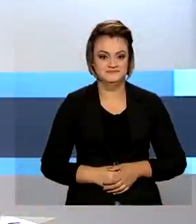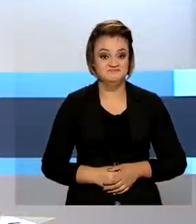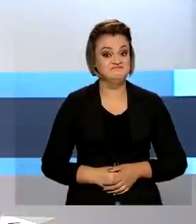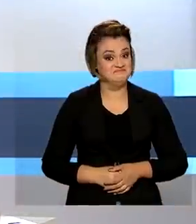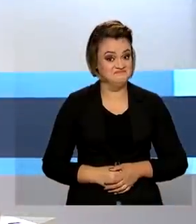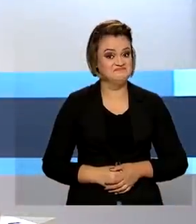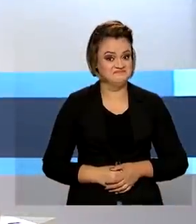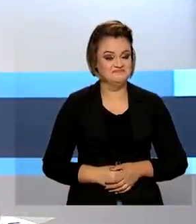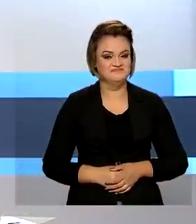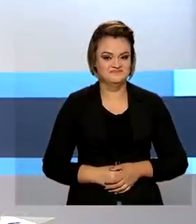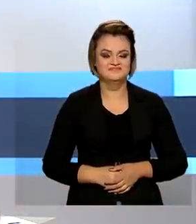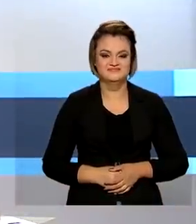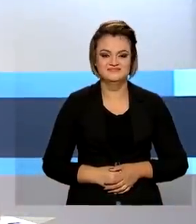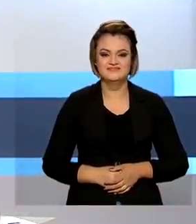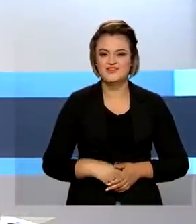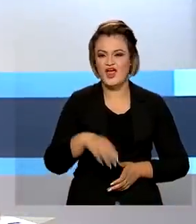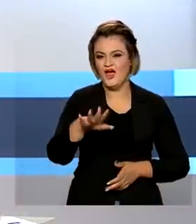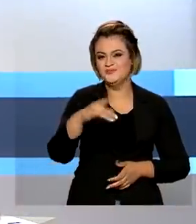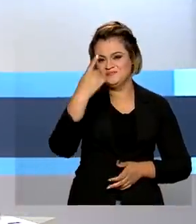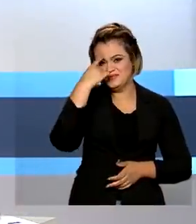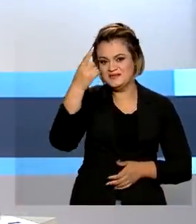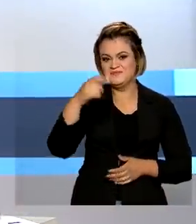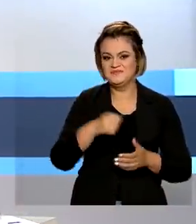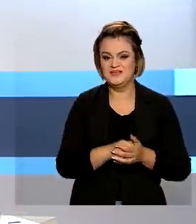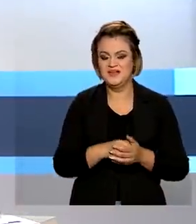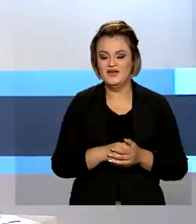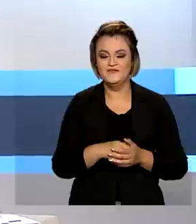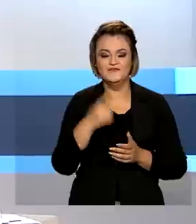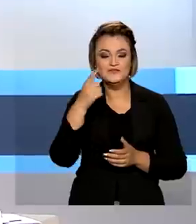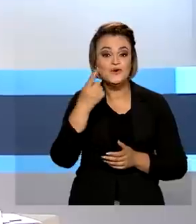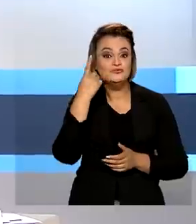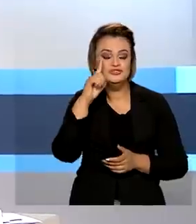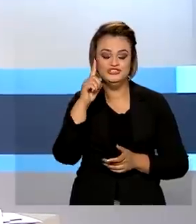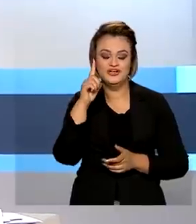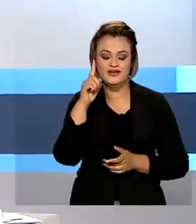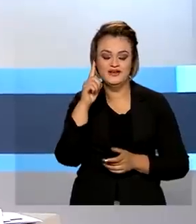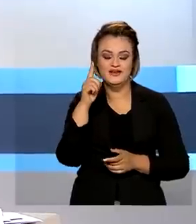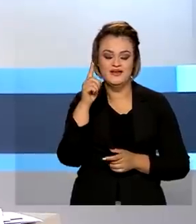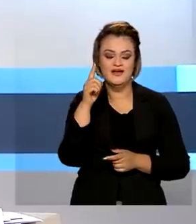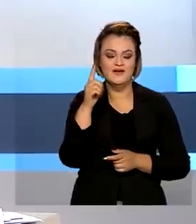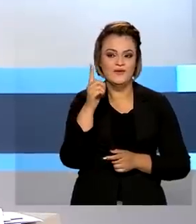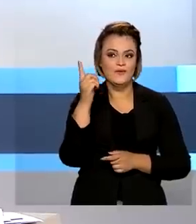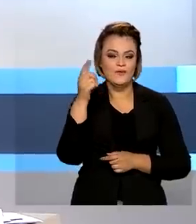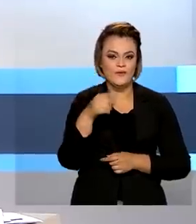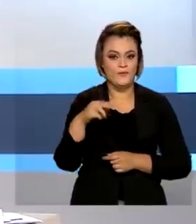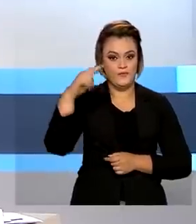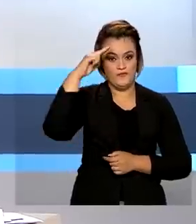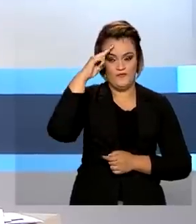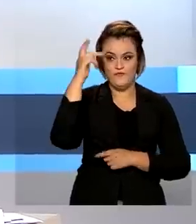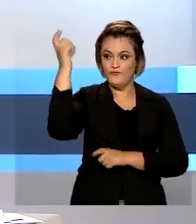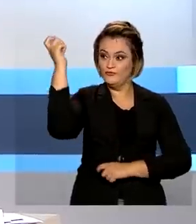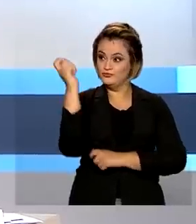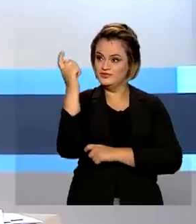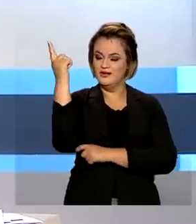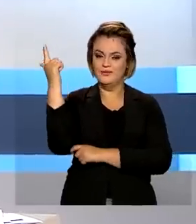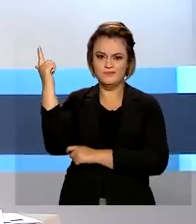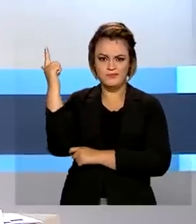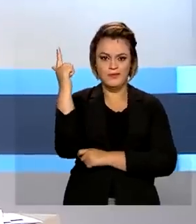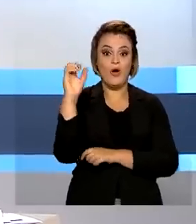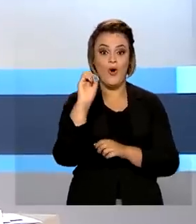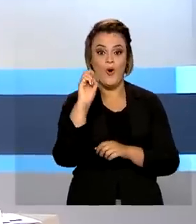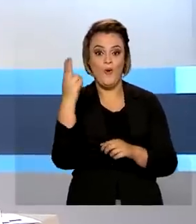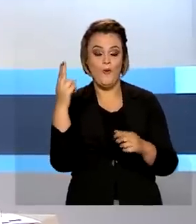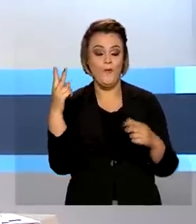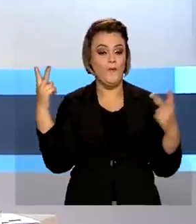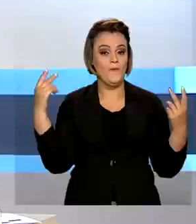É isso aí. Imagina só ser fuzileiro naval ou marinheiro por um dia. Crianças e jovens